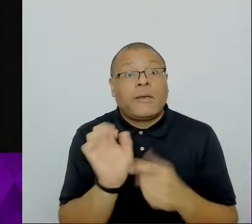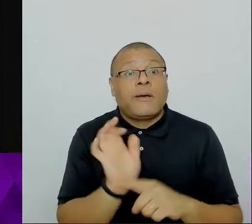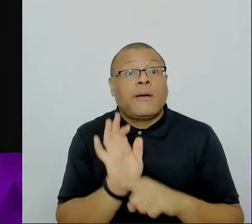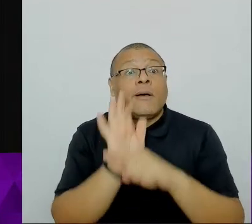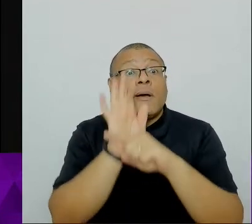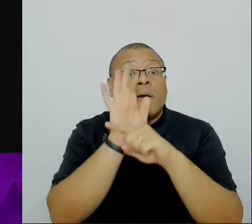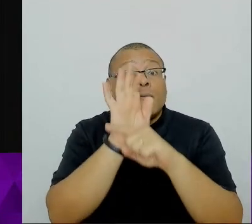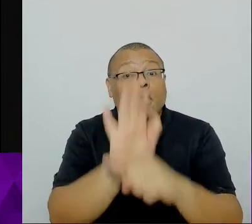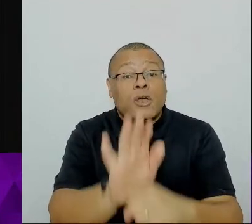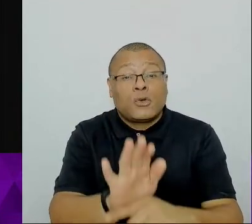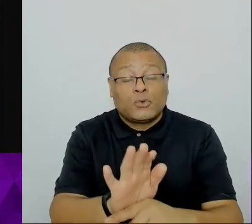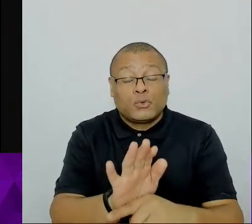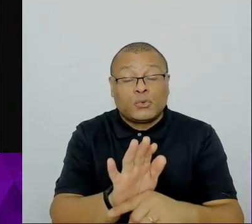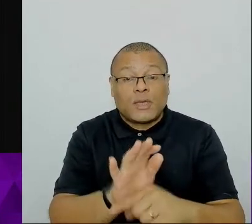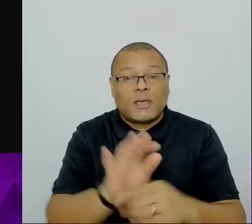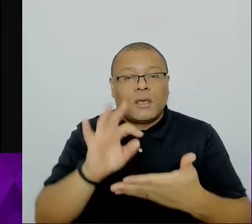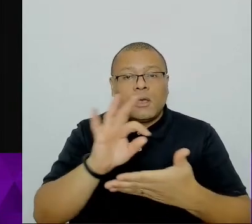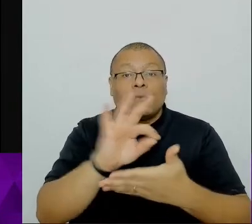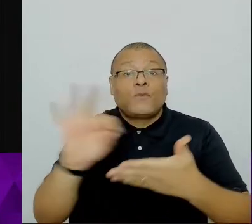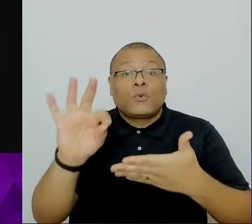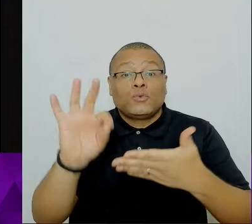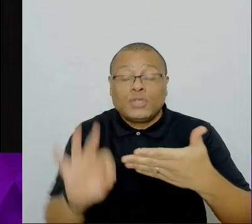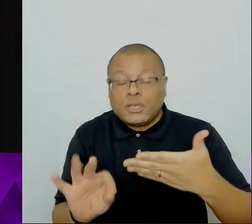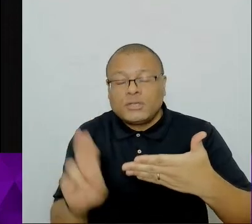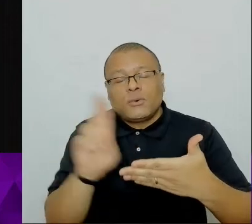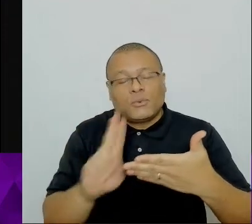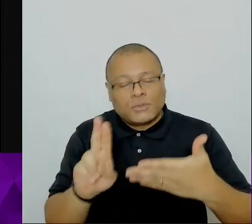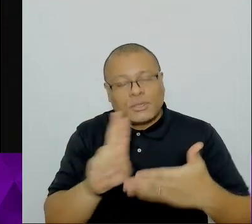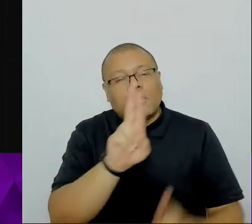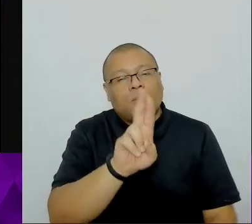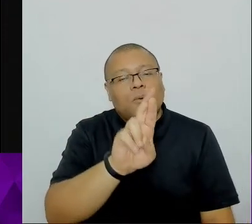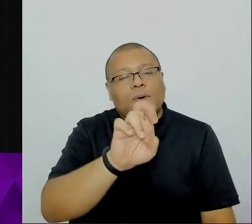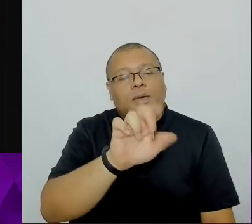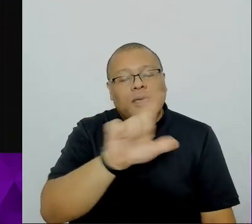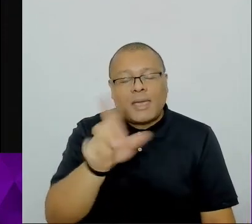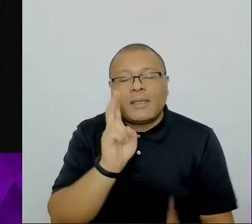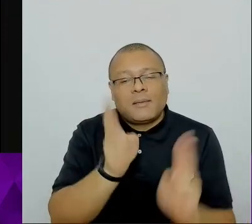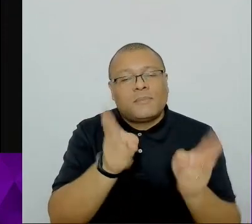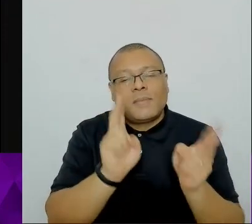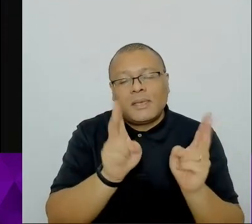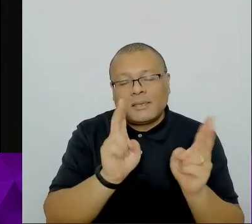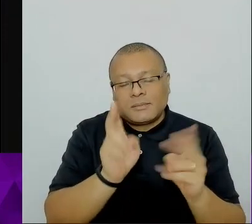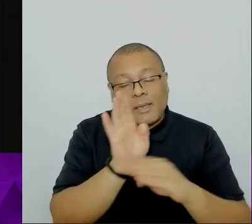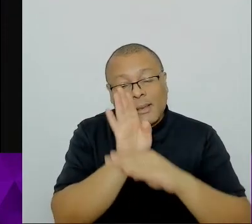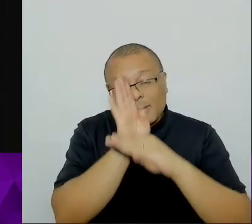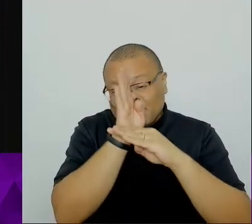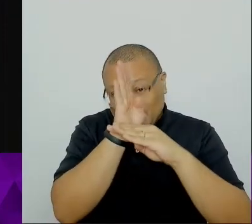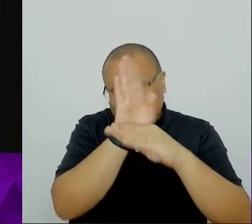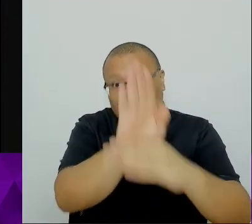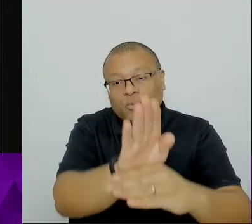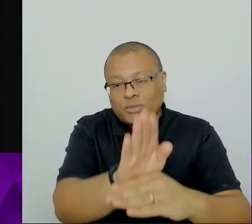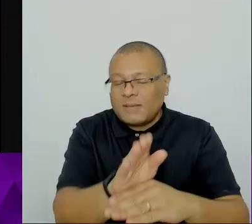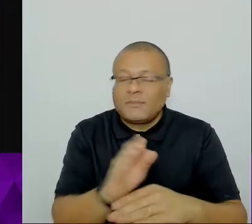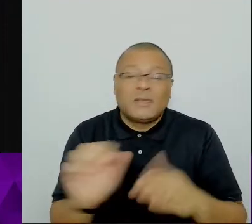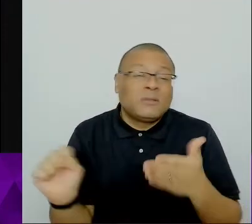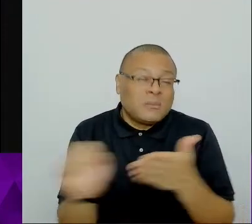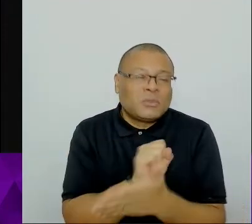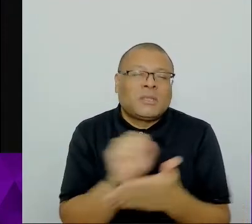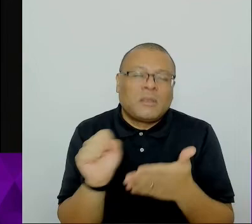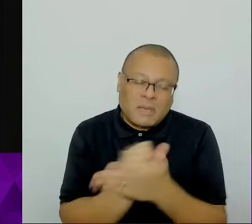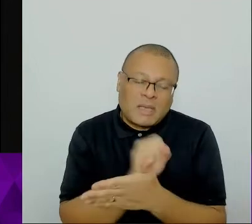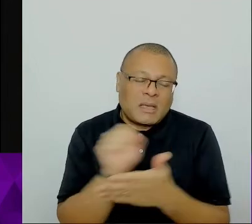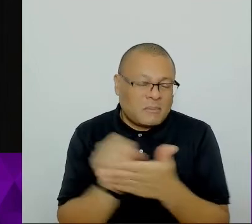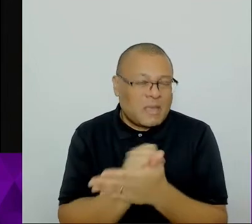por exemplo, os front-ends colocarem as URLs estáticas, por exemplo, com a variável de ambiente, não ter que ficar mudando entre